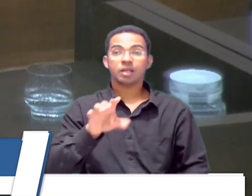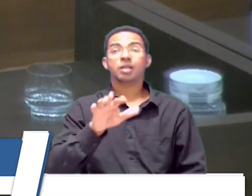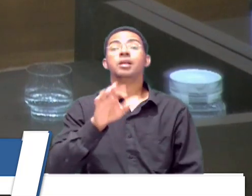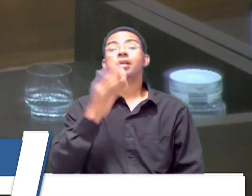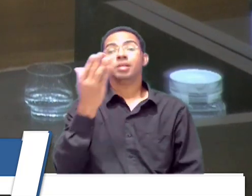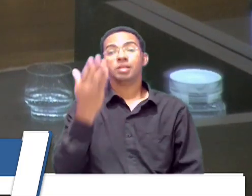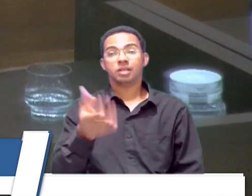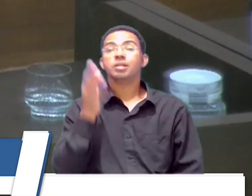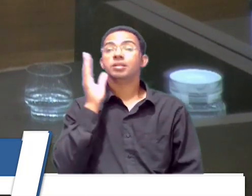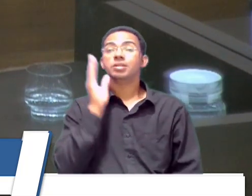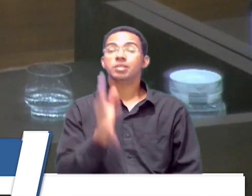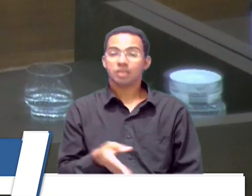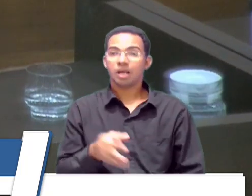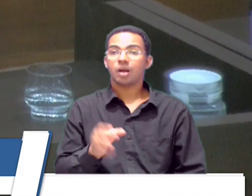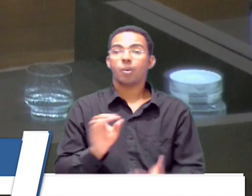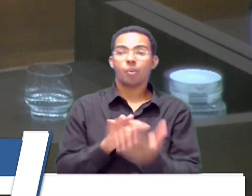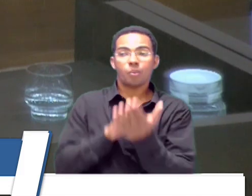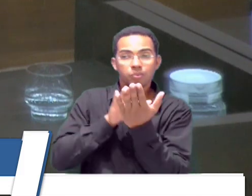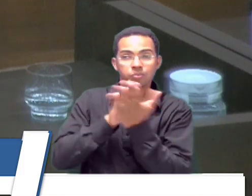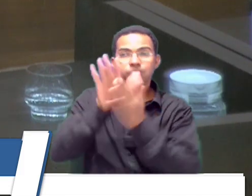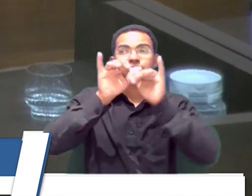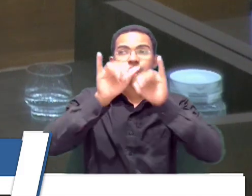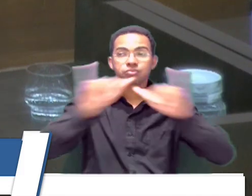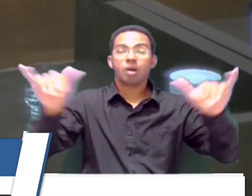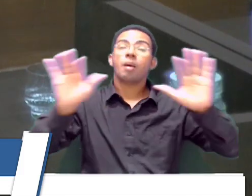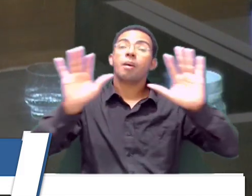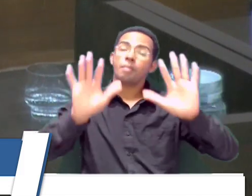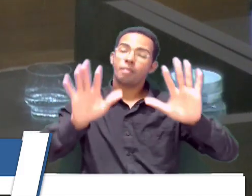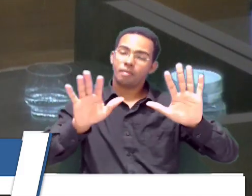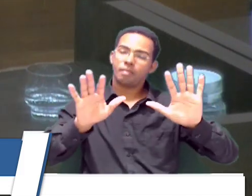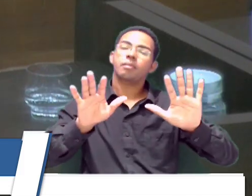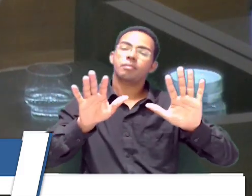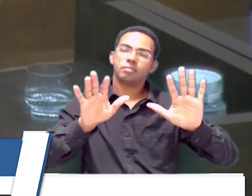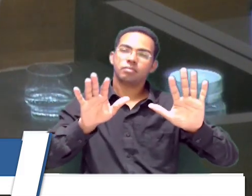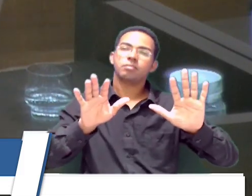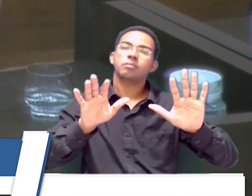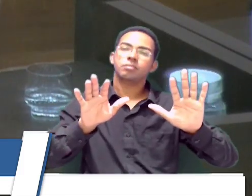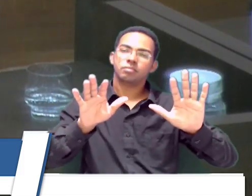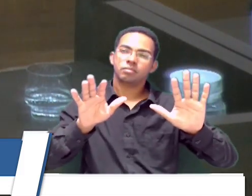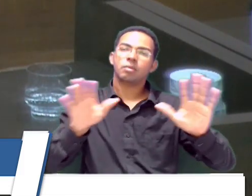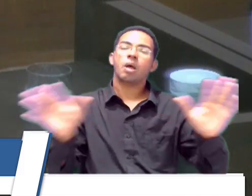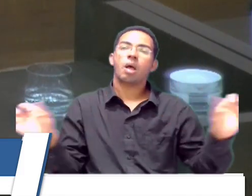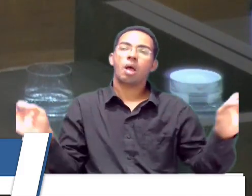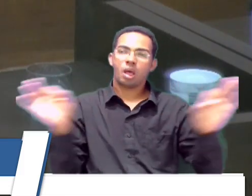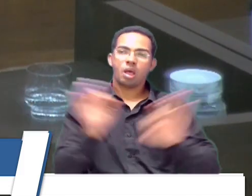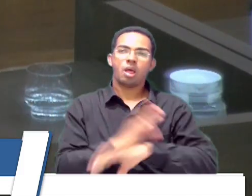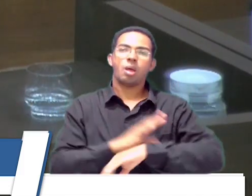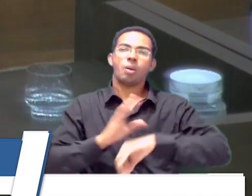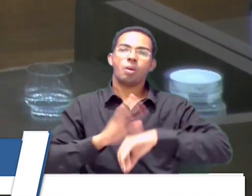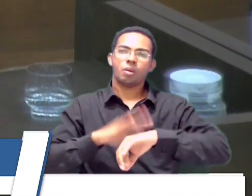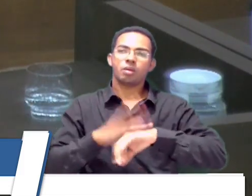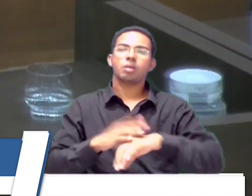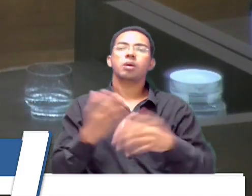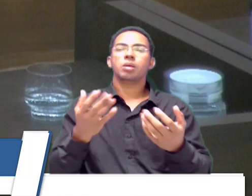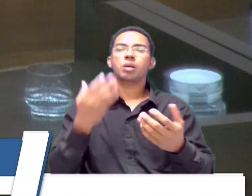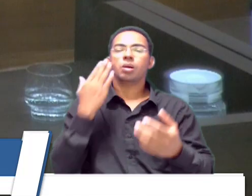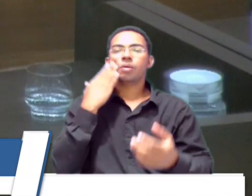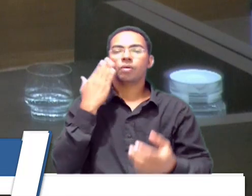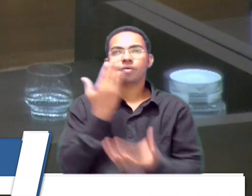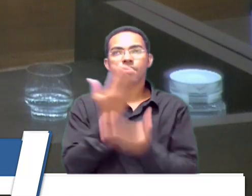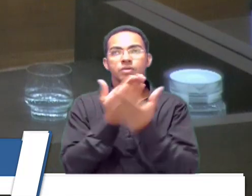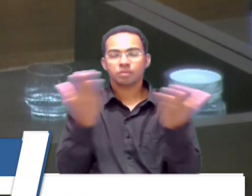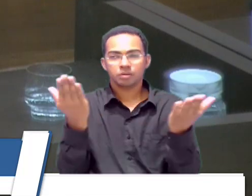já está se tornando. Agora, pessoal, para encerrar, porque a gente quer ouvir muito